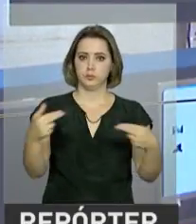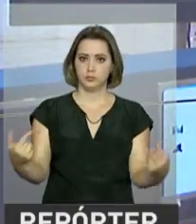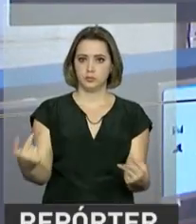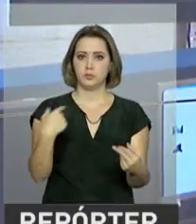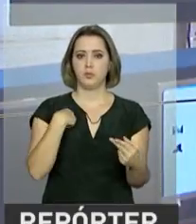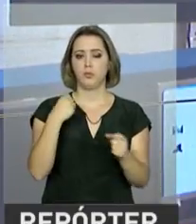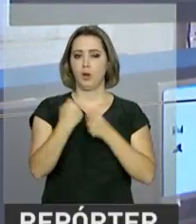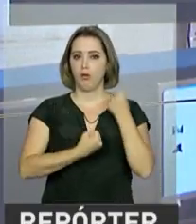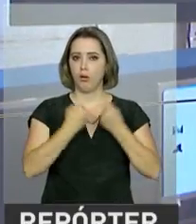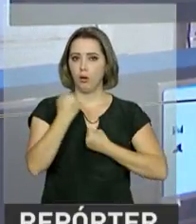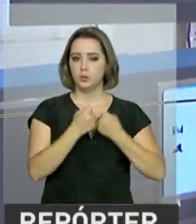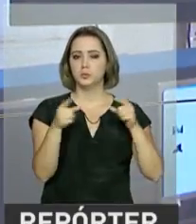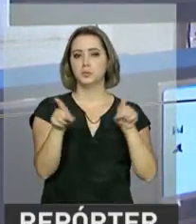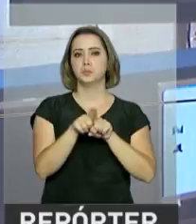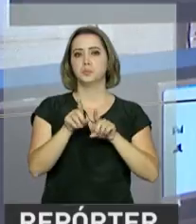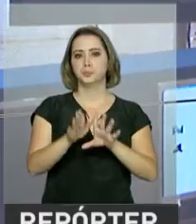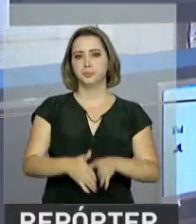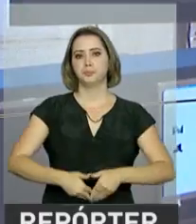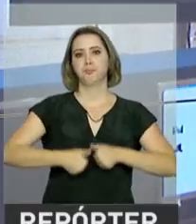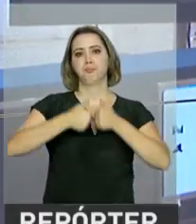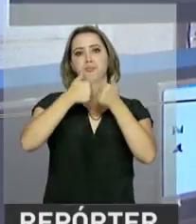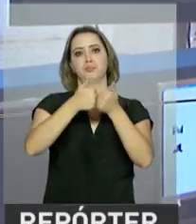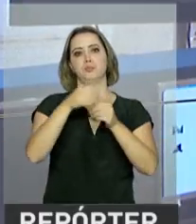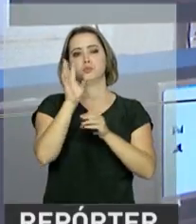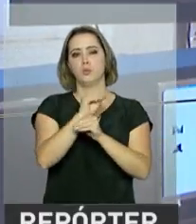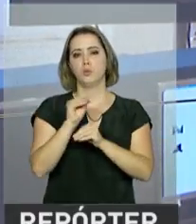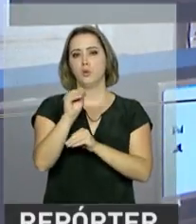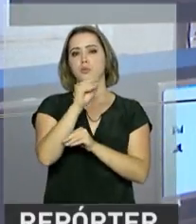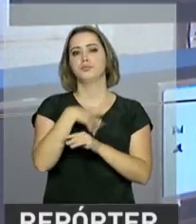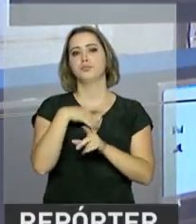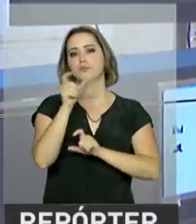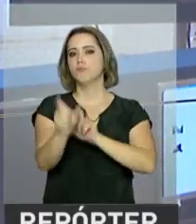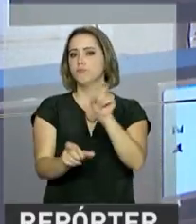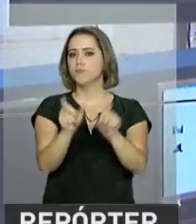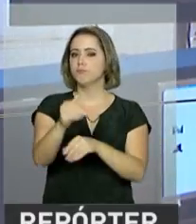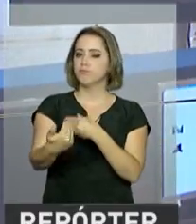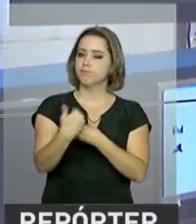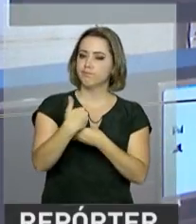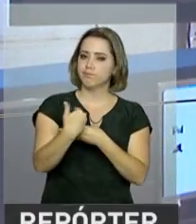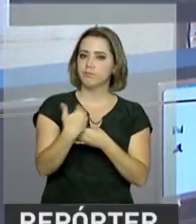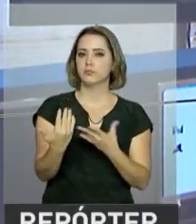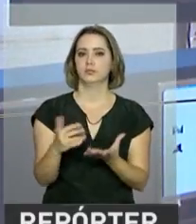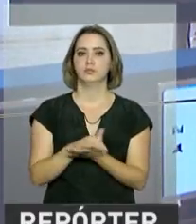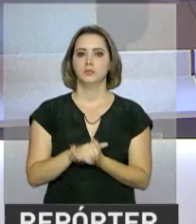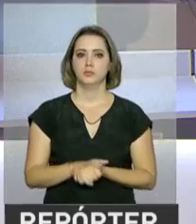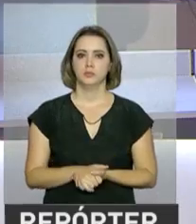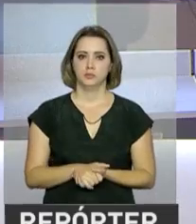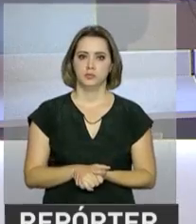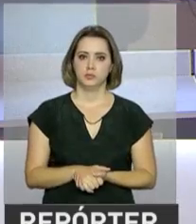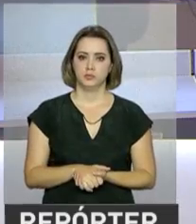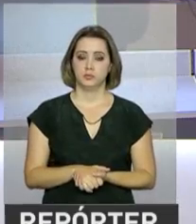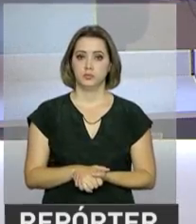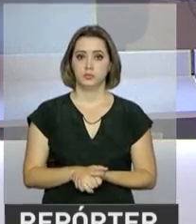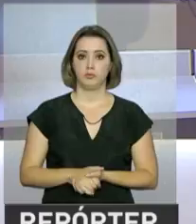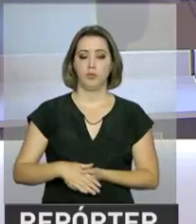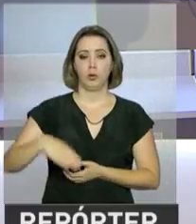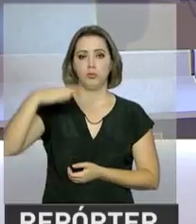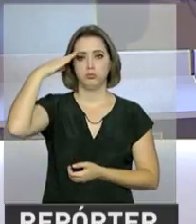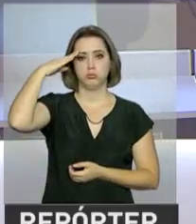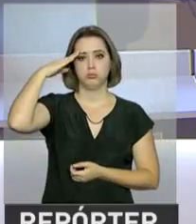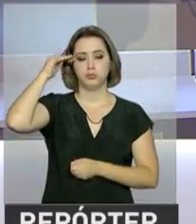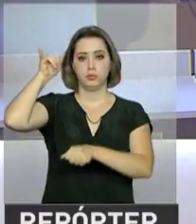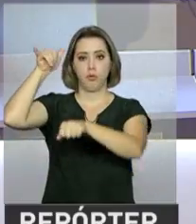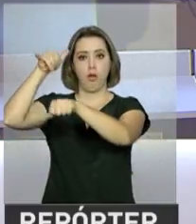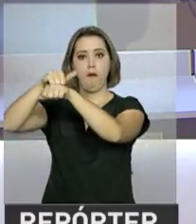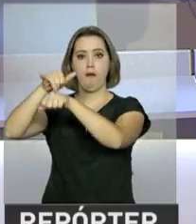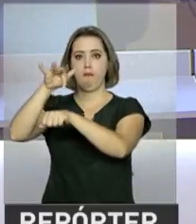permanentes e veículos além de melhorias no espaço de atendimento aos beneficiários a força aérea brasileira